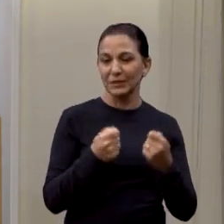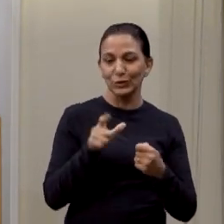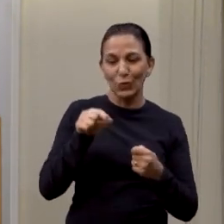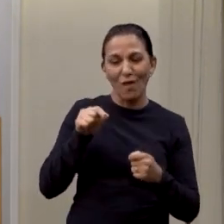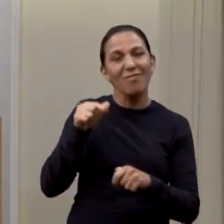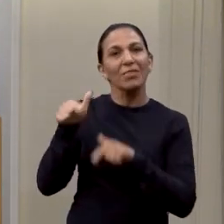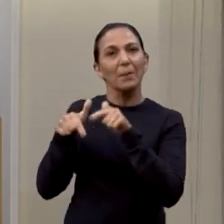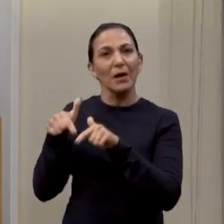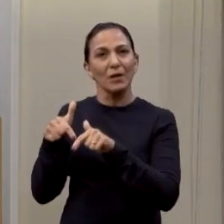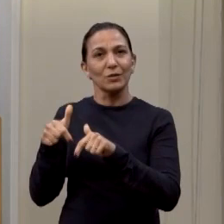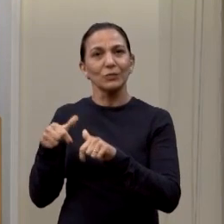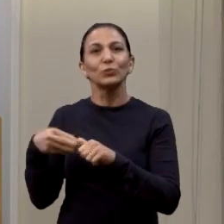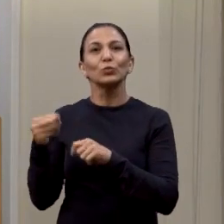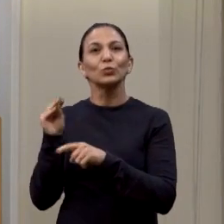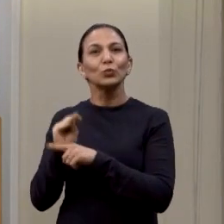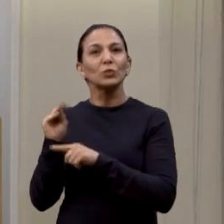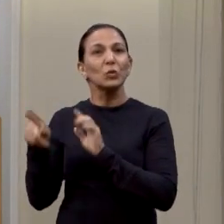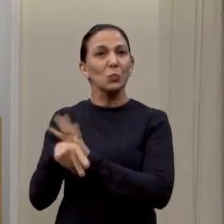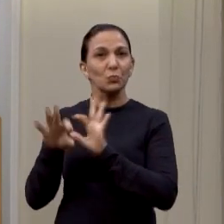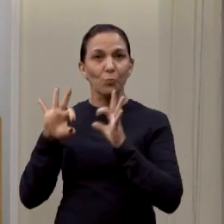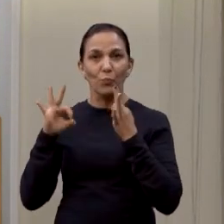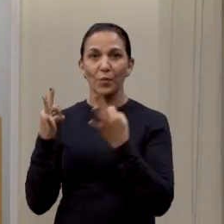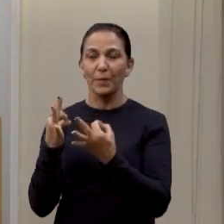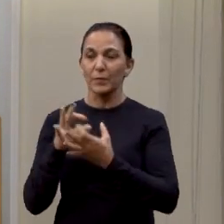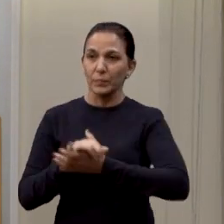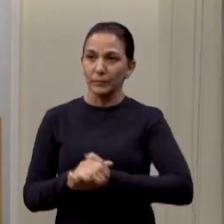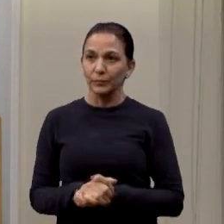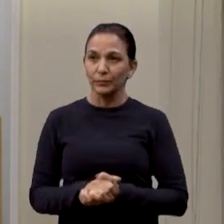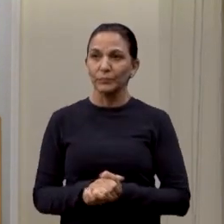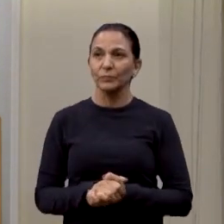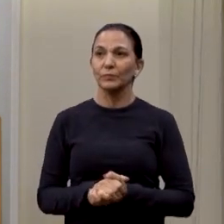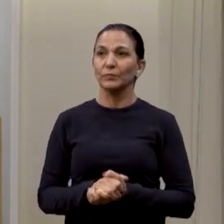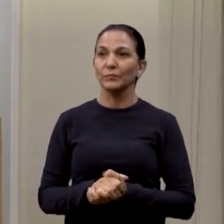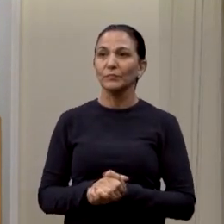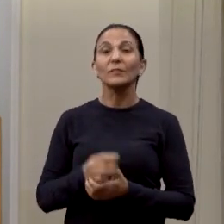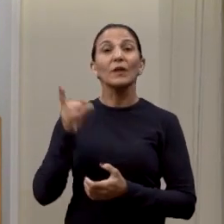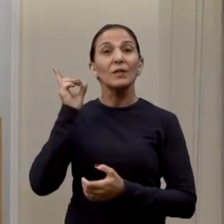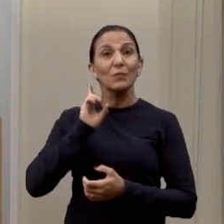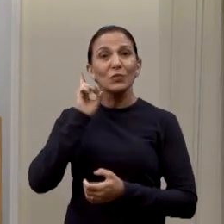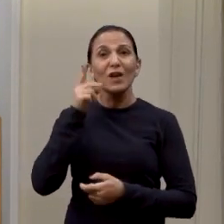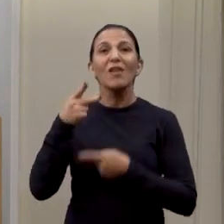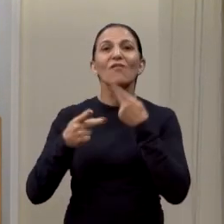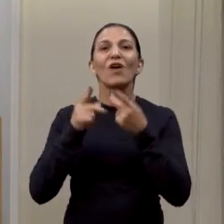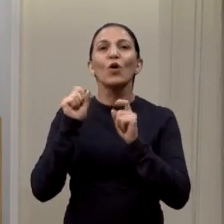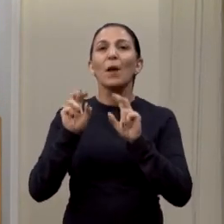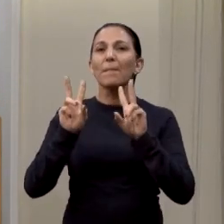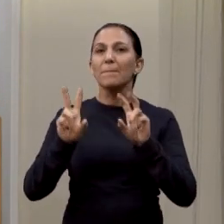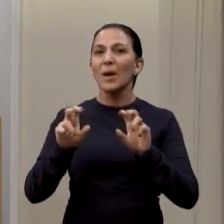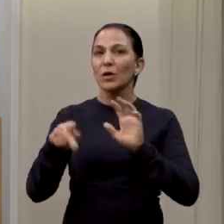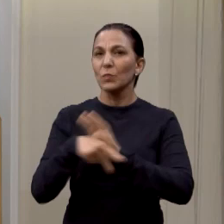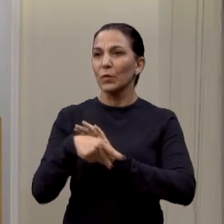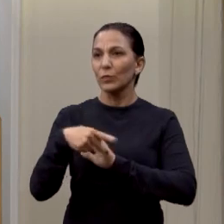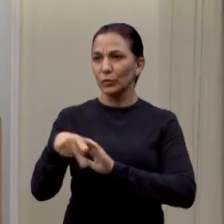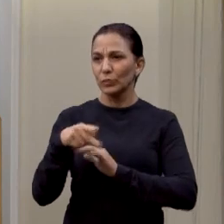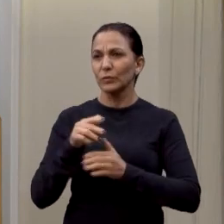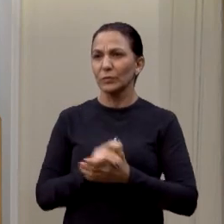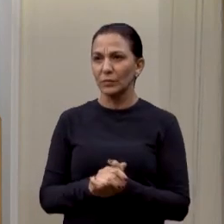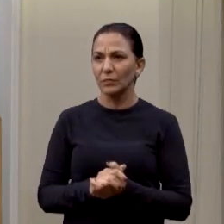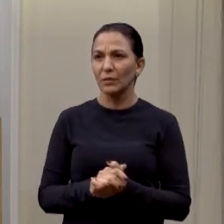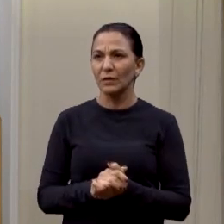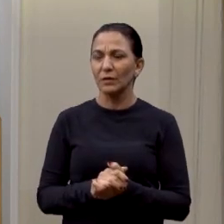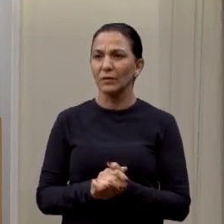qual que é a pauta que o vereador fala que vai trabalhar? Que o deputado fala que vai trabalhar?